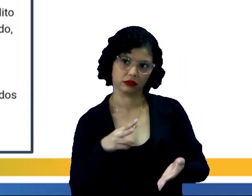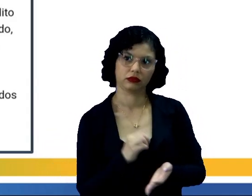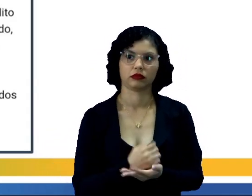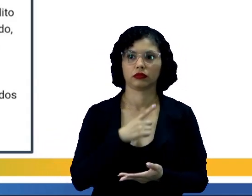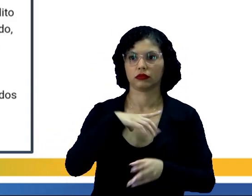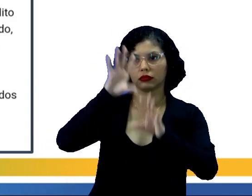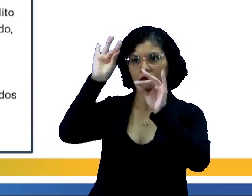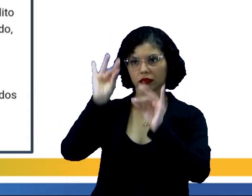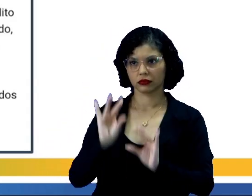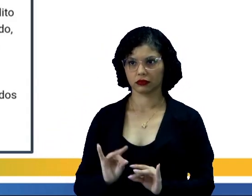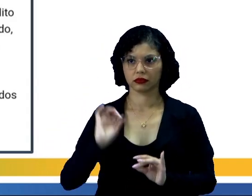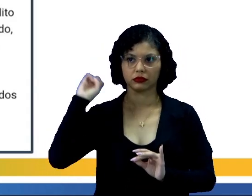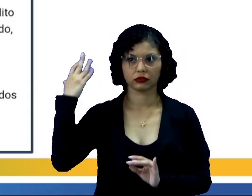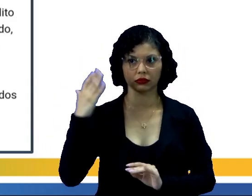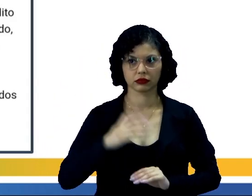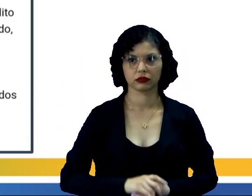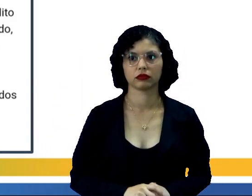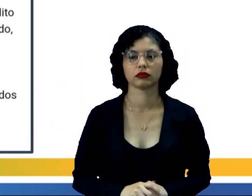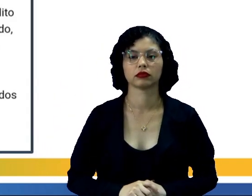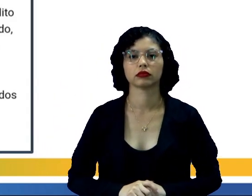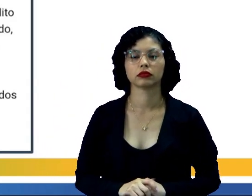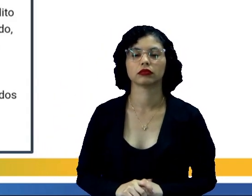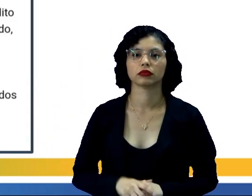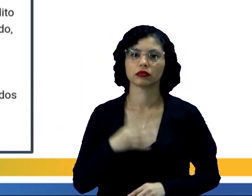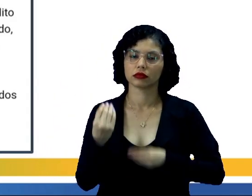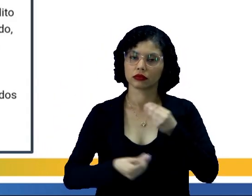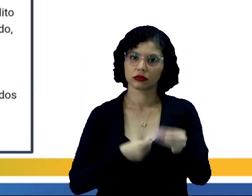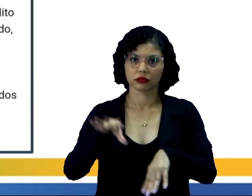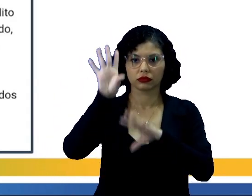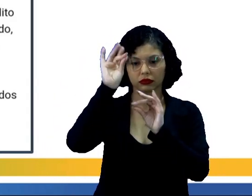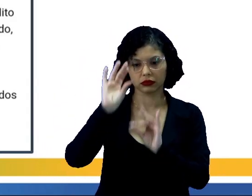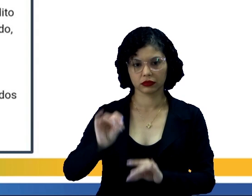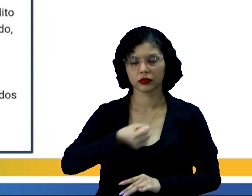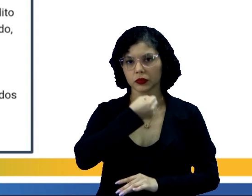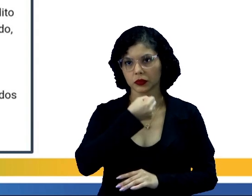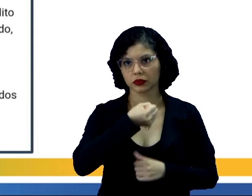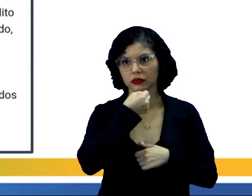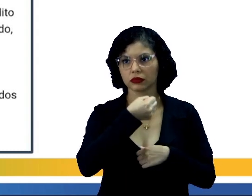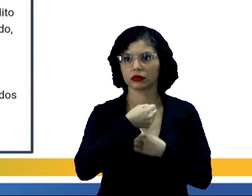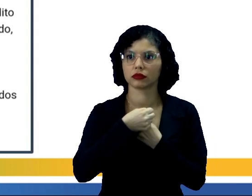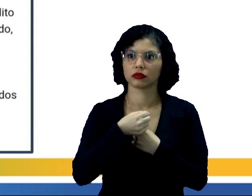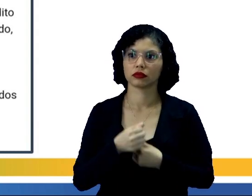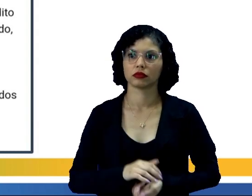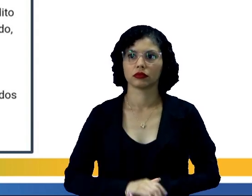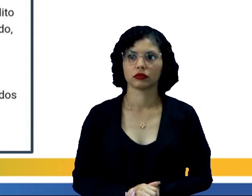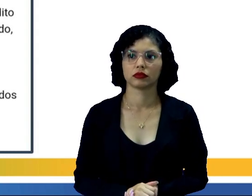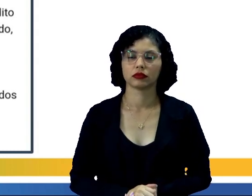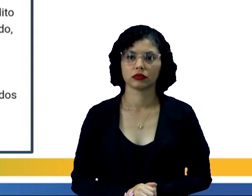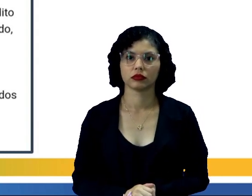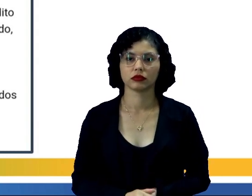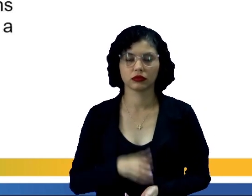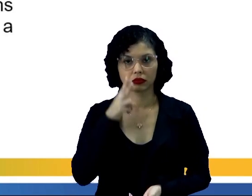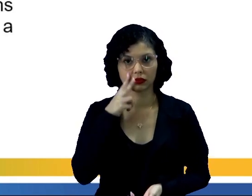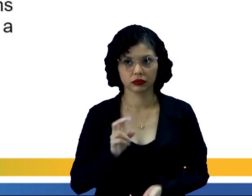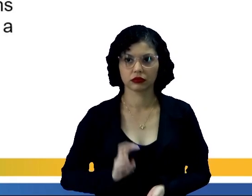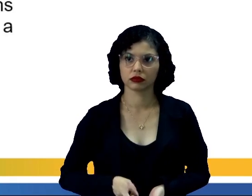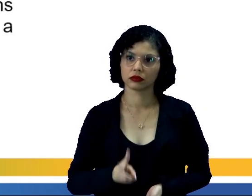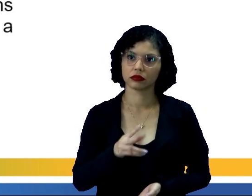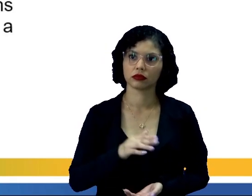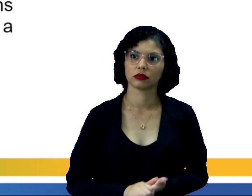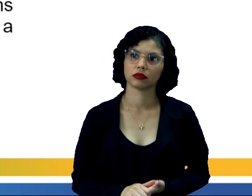ter mais detalhes sobre o que aconteceu e a forma como cada jornalista colocou. Tá bom, gente? Vamos